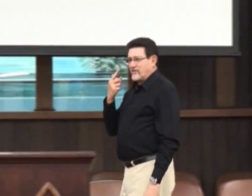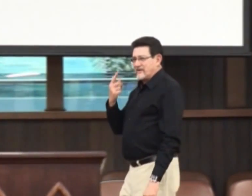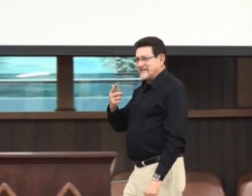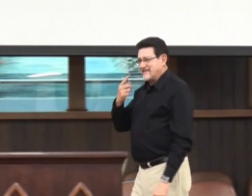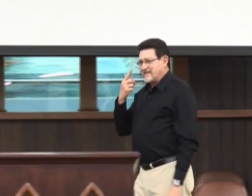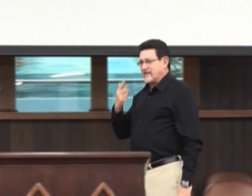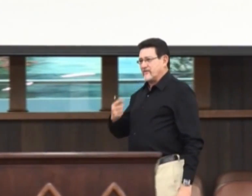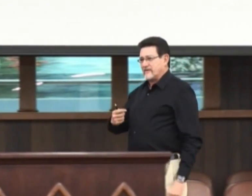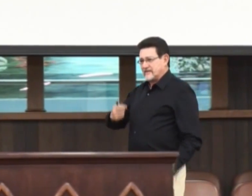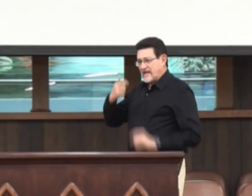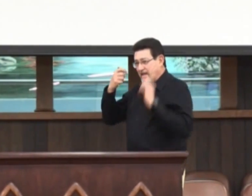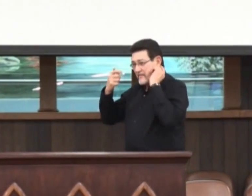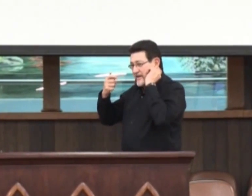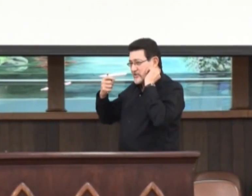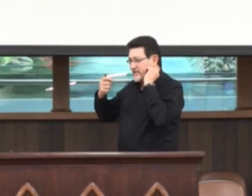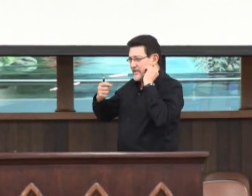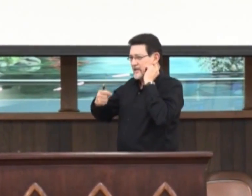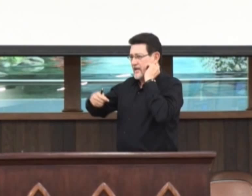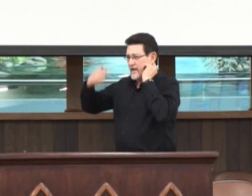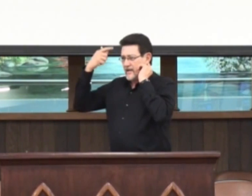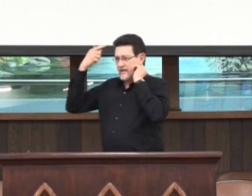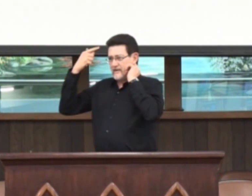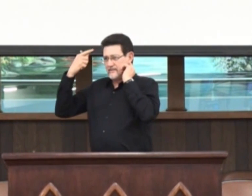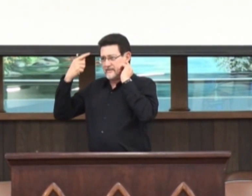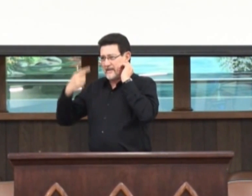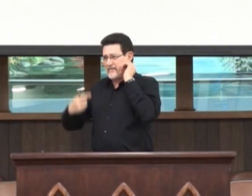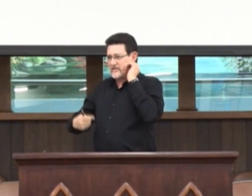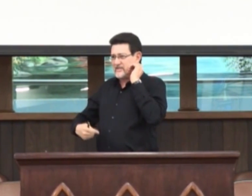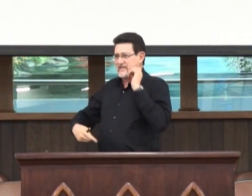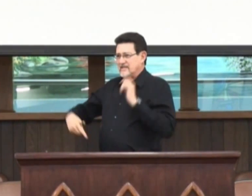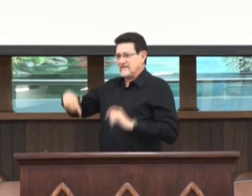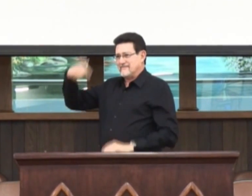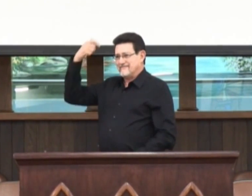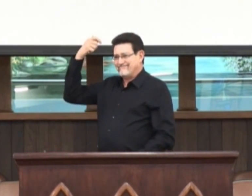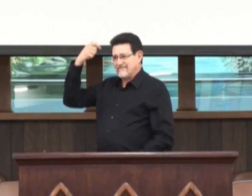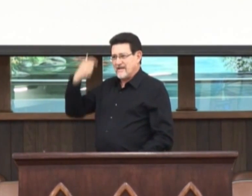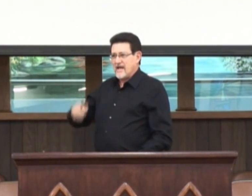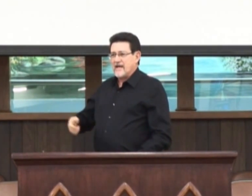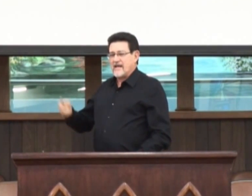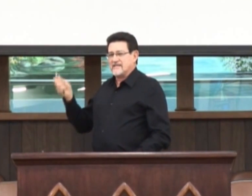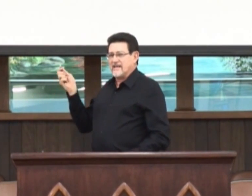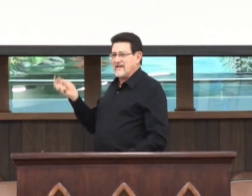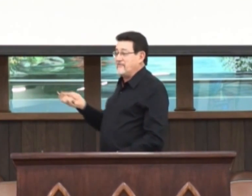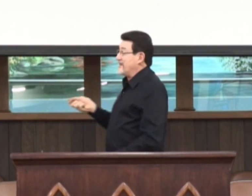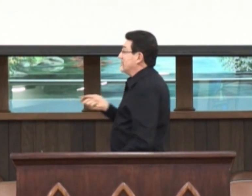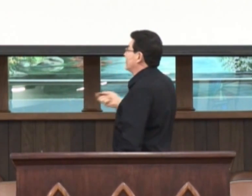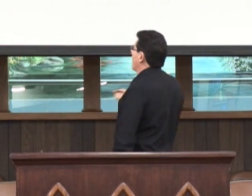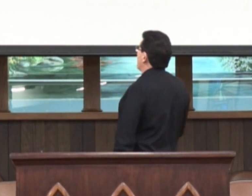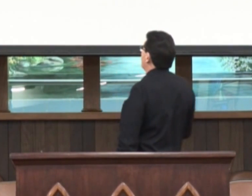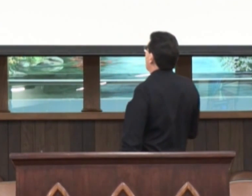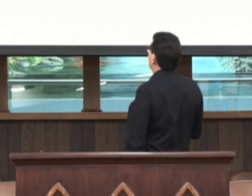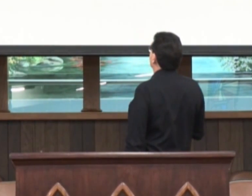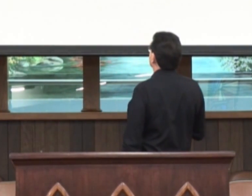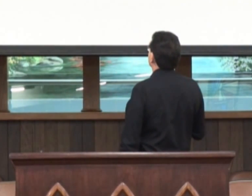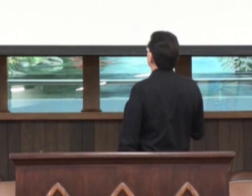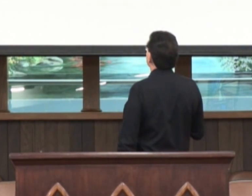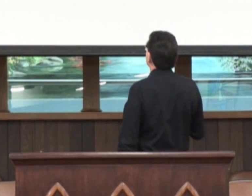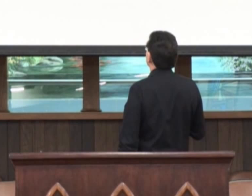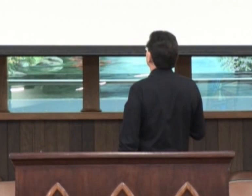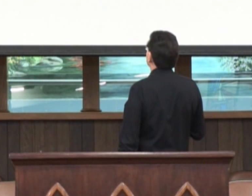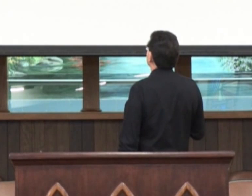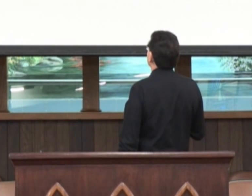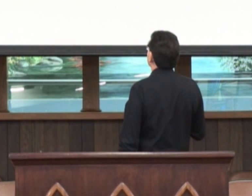Eu estou dizendo, tem que repetir, trepetir. O que significa esse nome